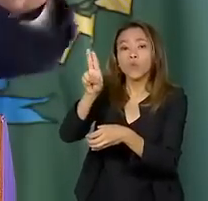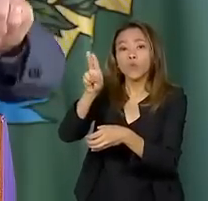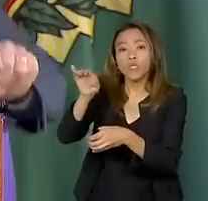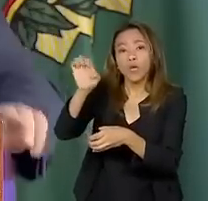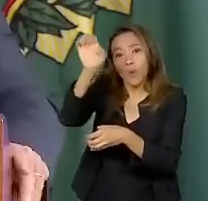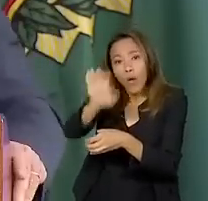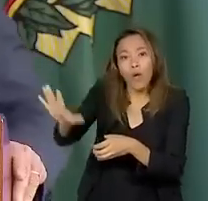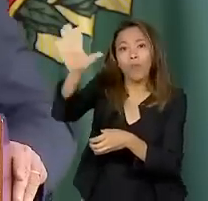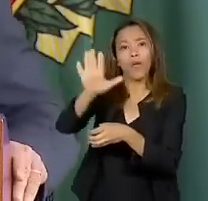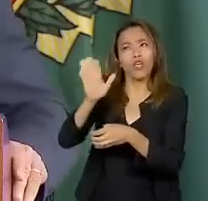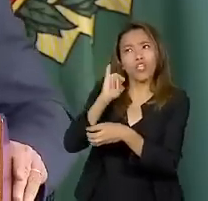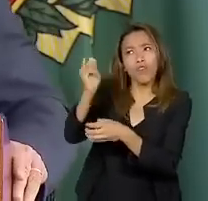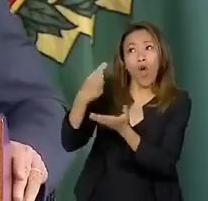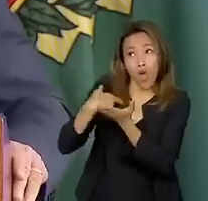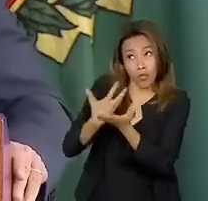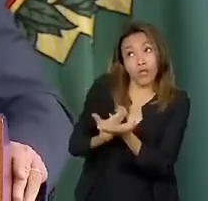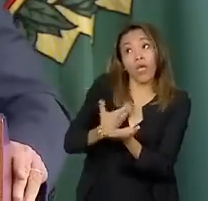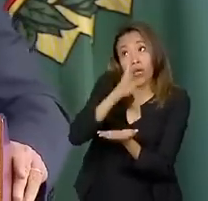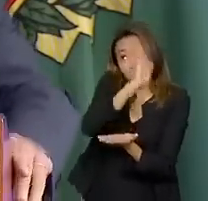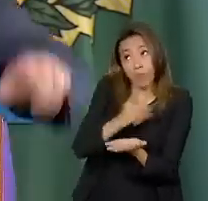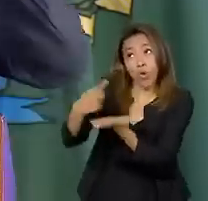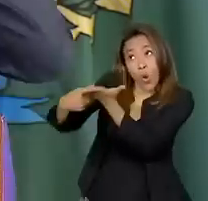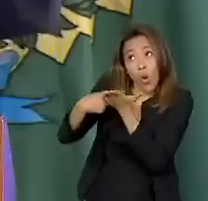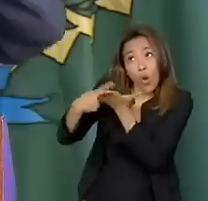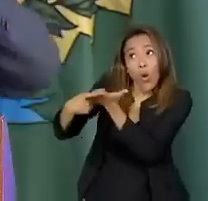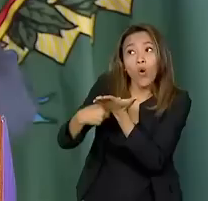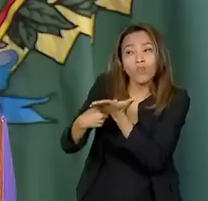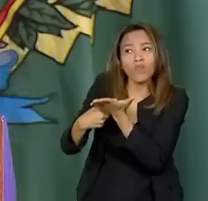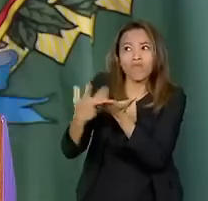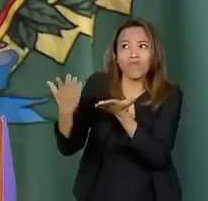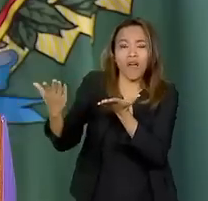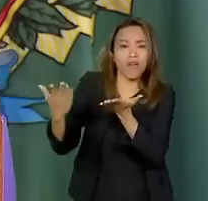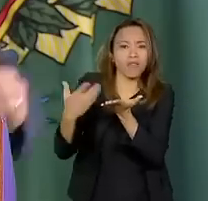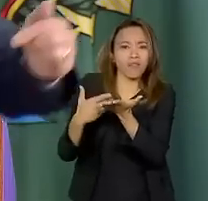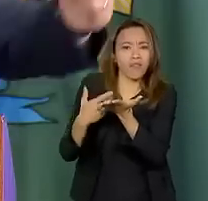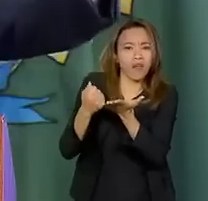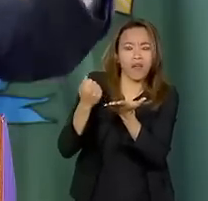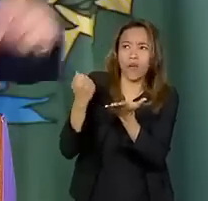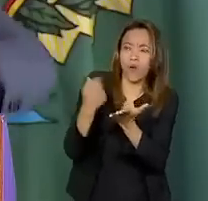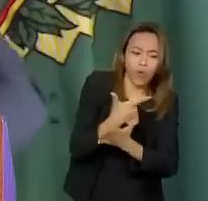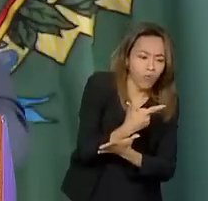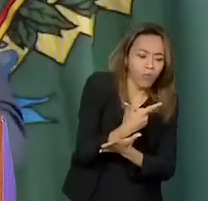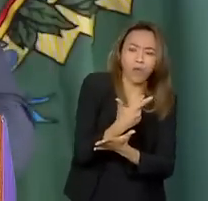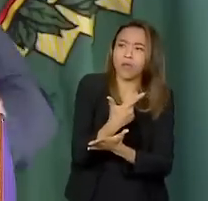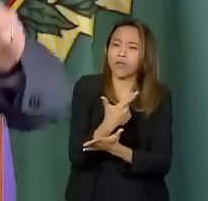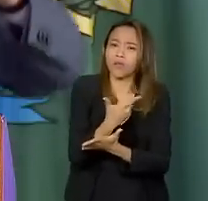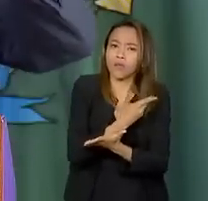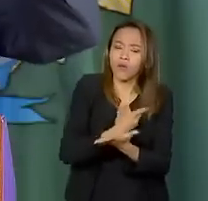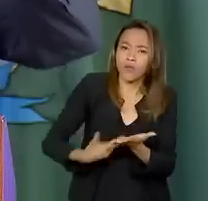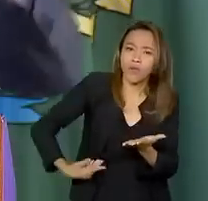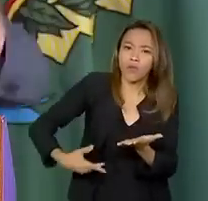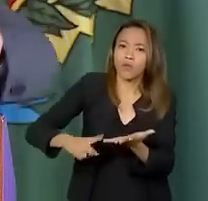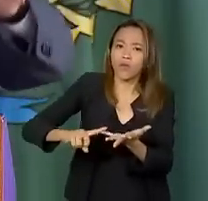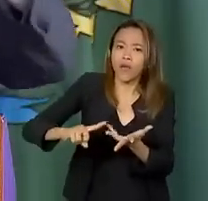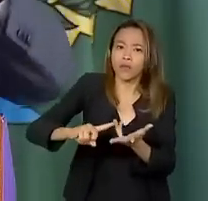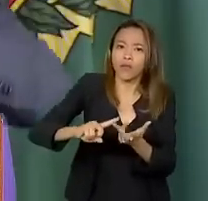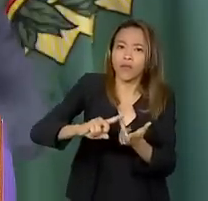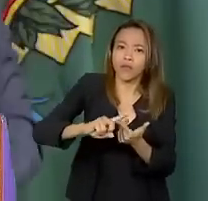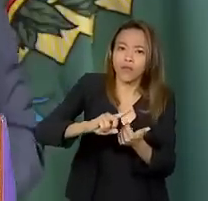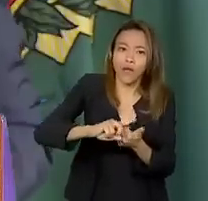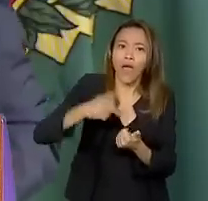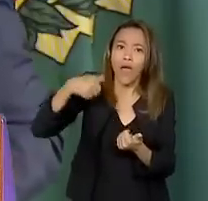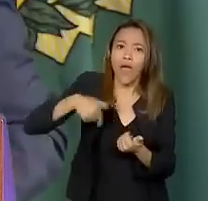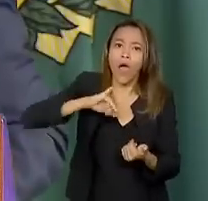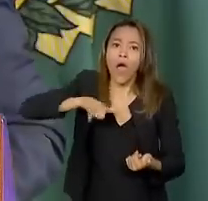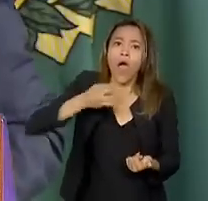União Europeia, mas a gente não vai ceder culpas governamentais, porque culpas governamentais é a chance que a